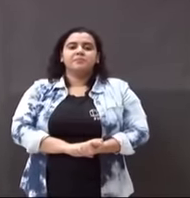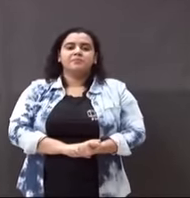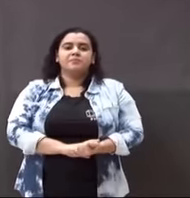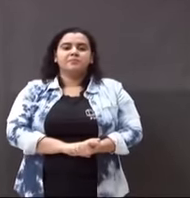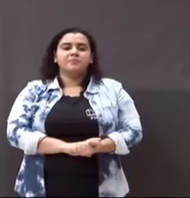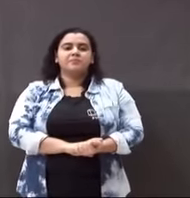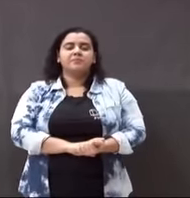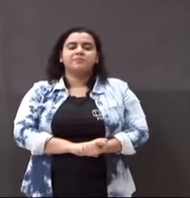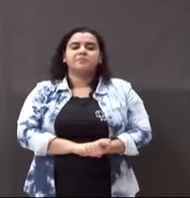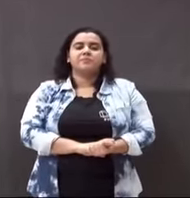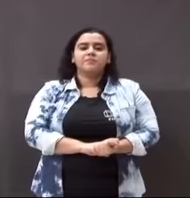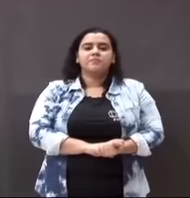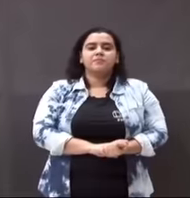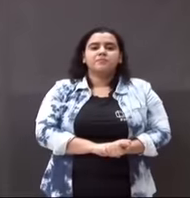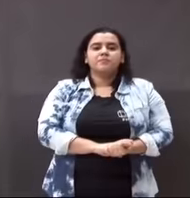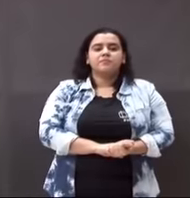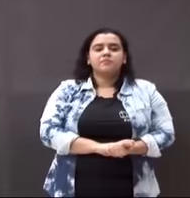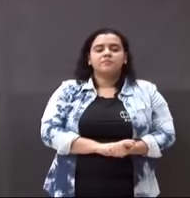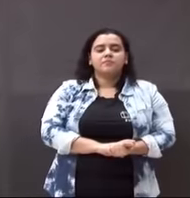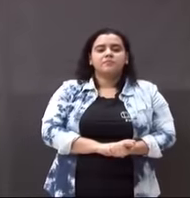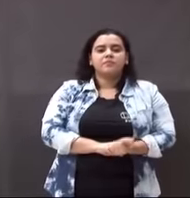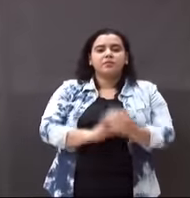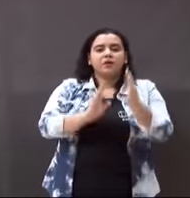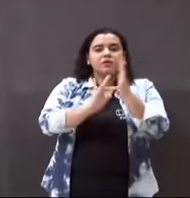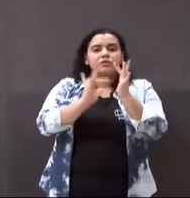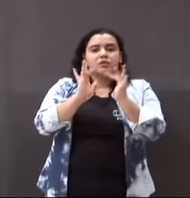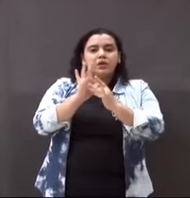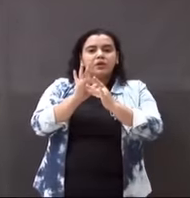Pelo amor de Deus. Vem.